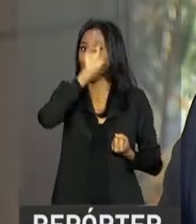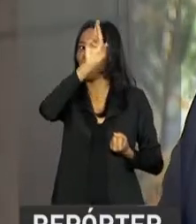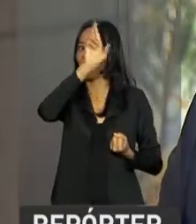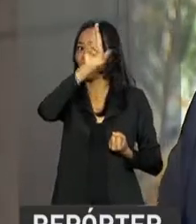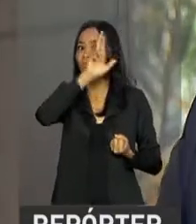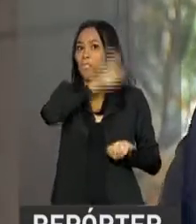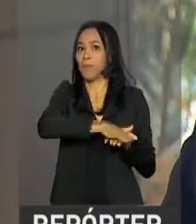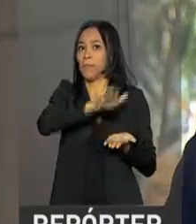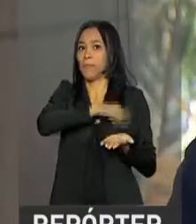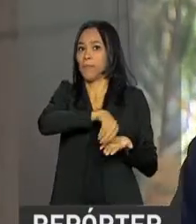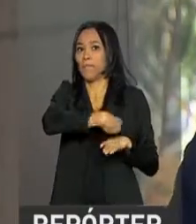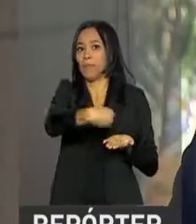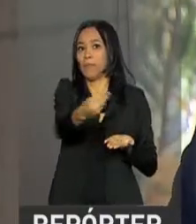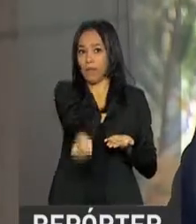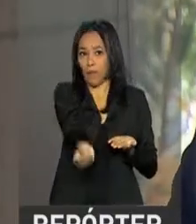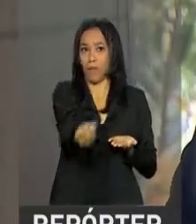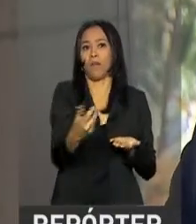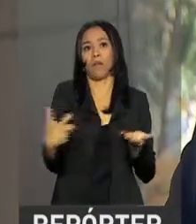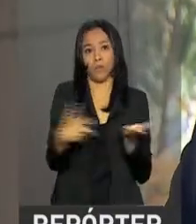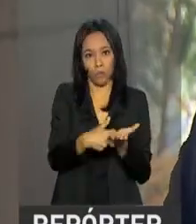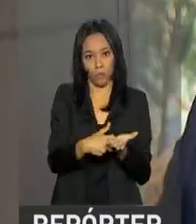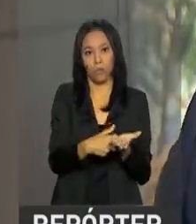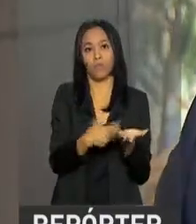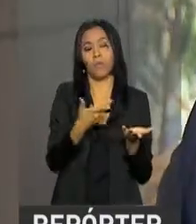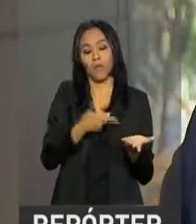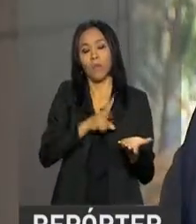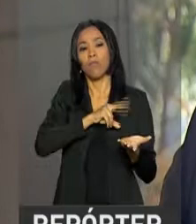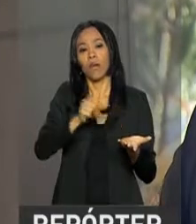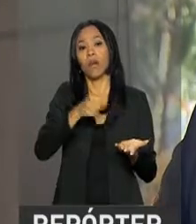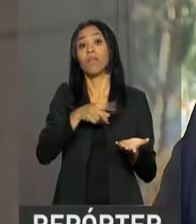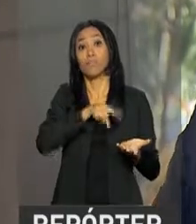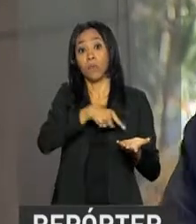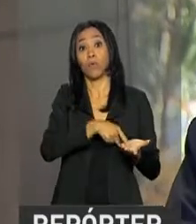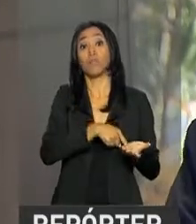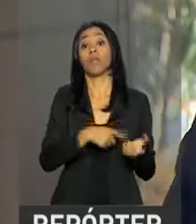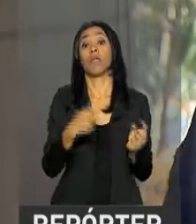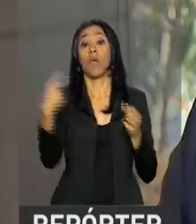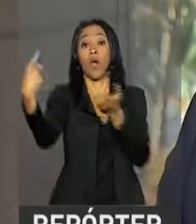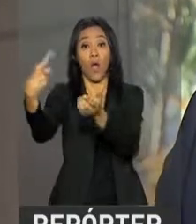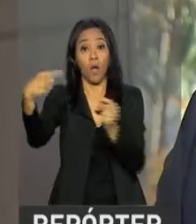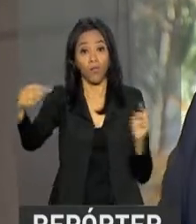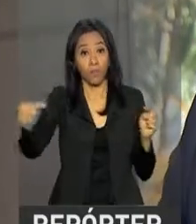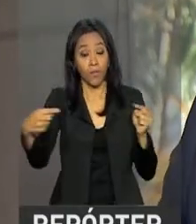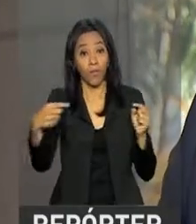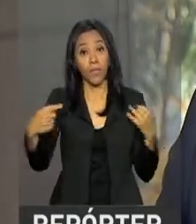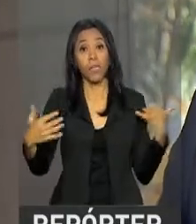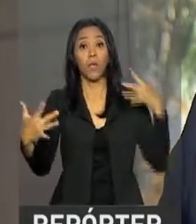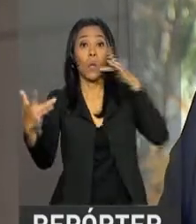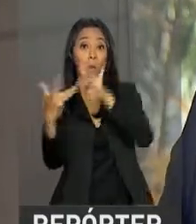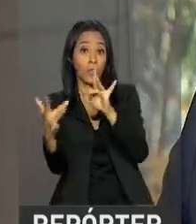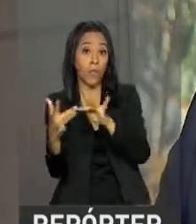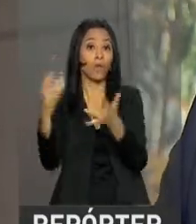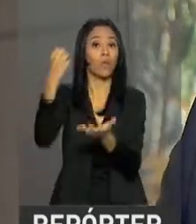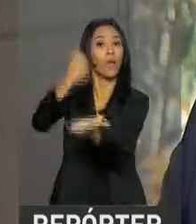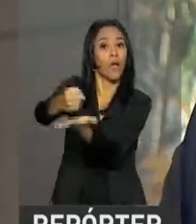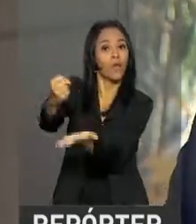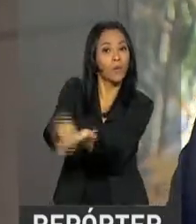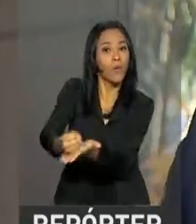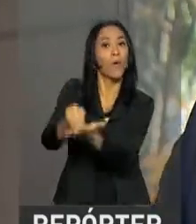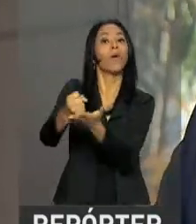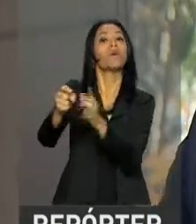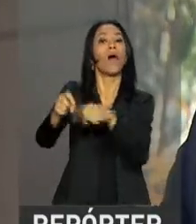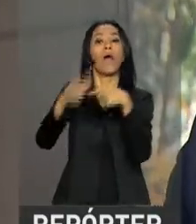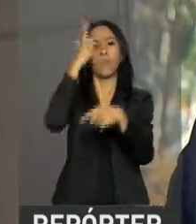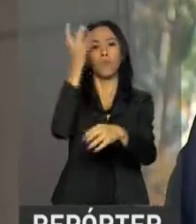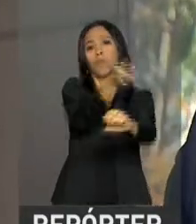documento ela fará emissão desse documento remeter ao cartório e nós entregaremos na parte no dia e horário